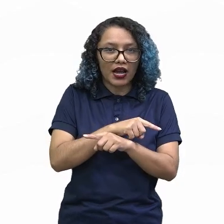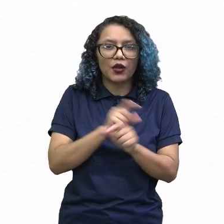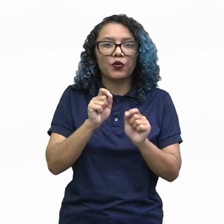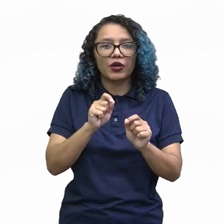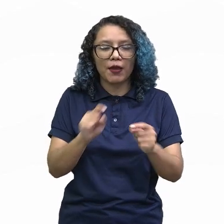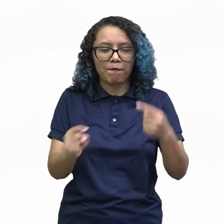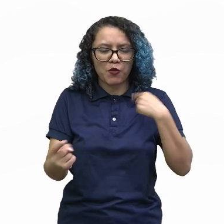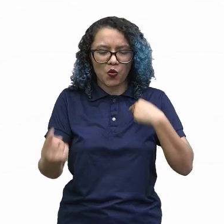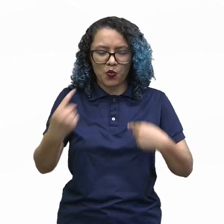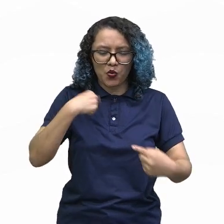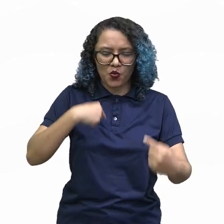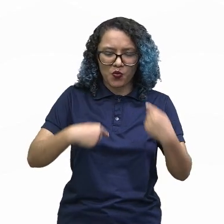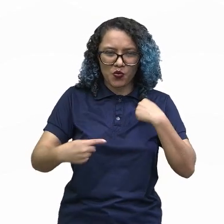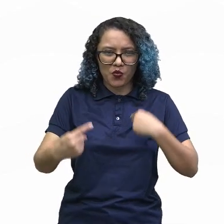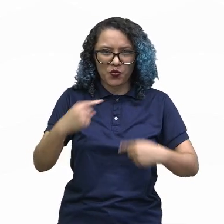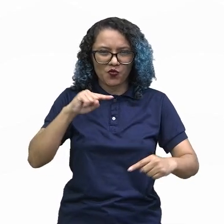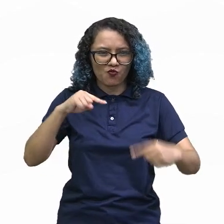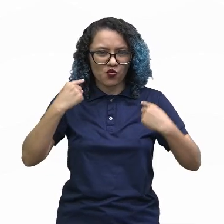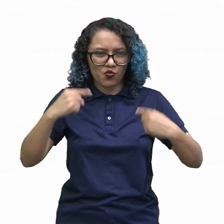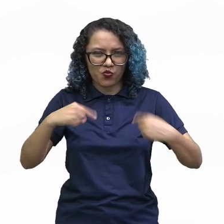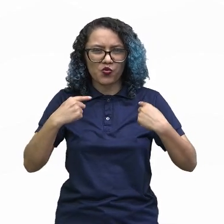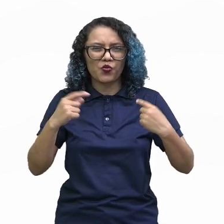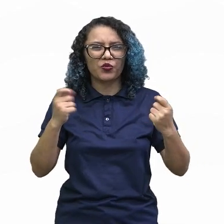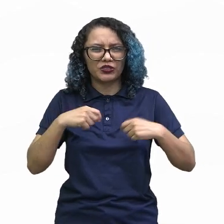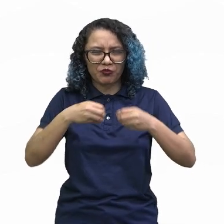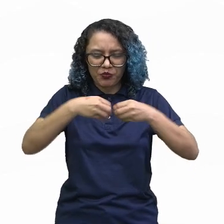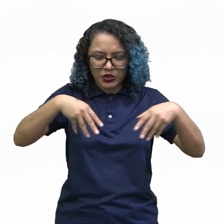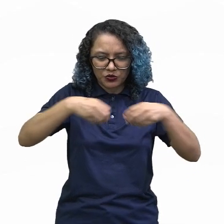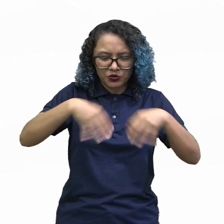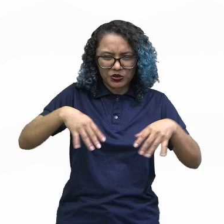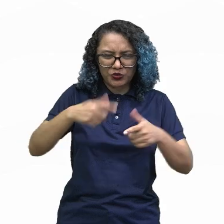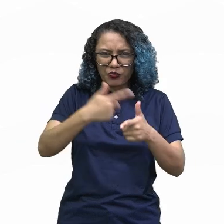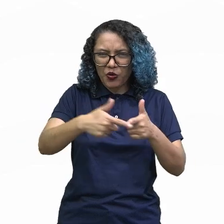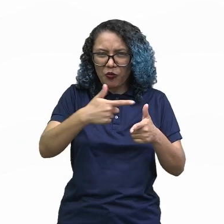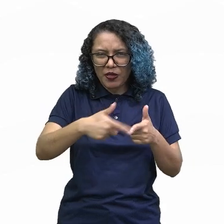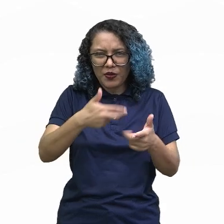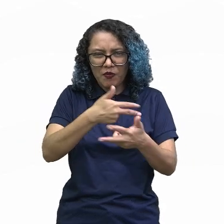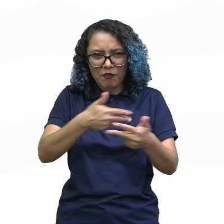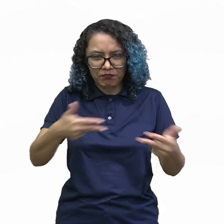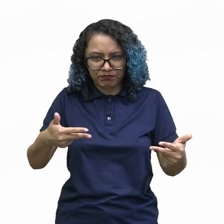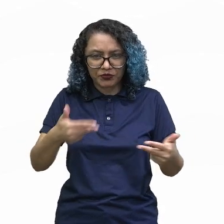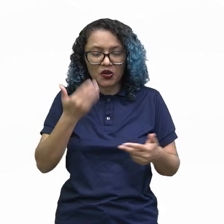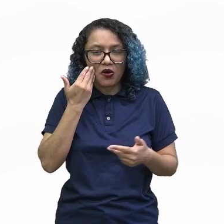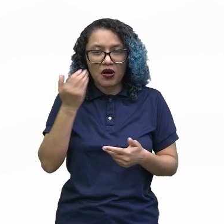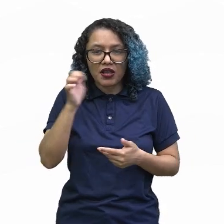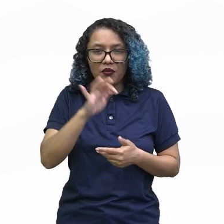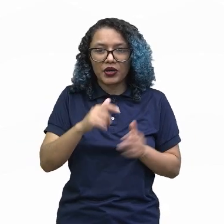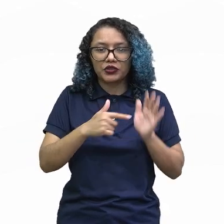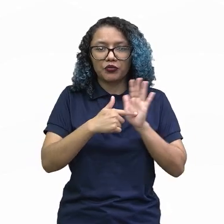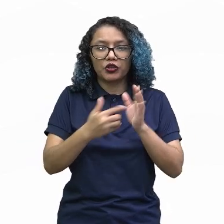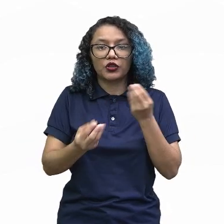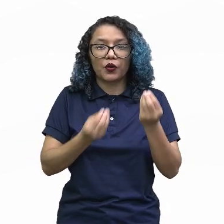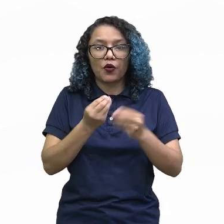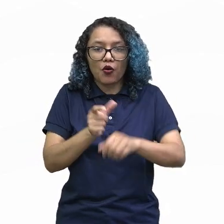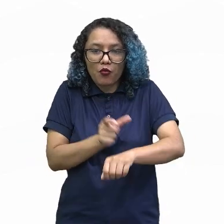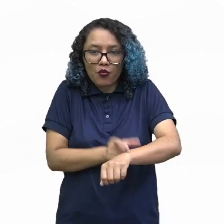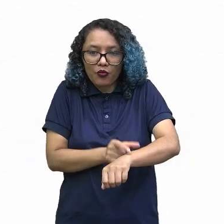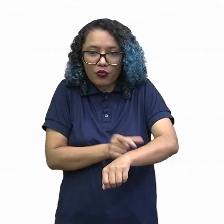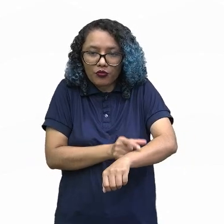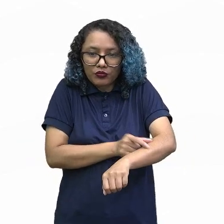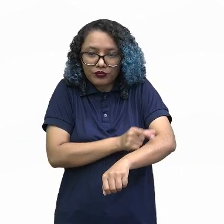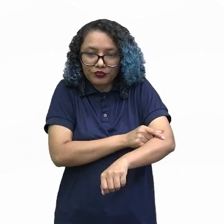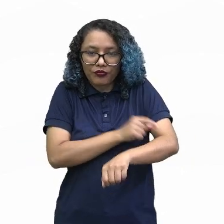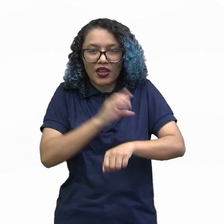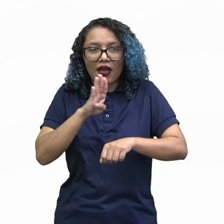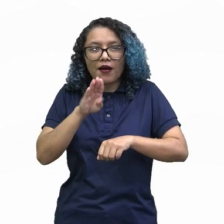a agredi-lo, produzindo inflamações, né? Então, nessa imagem ao lado, vocês conseguem observar a representação da bainha de